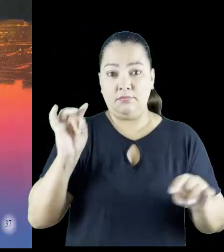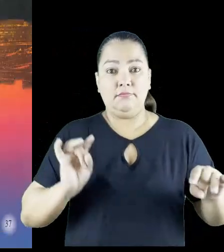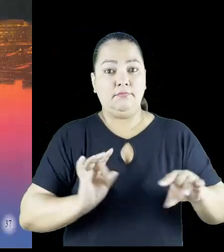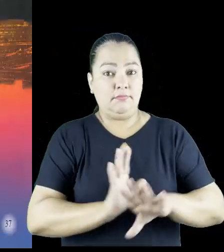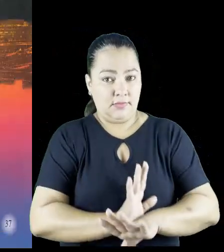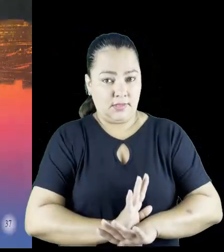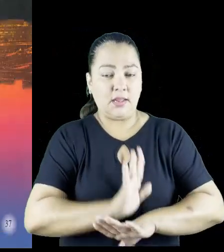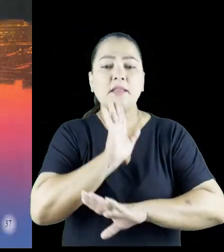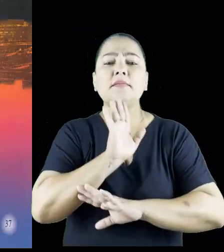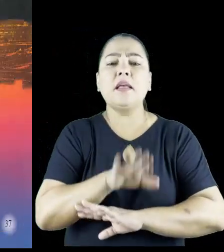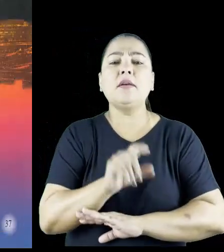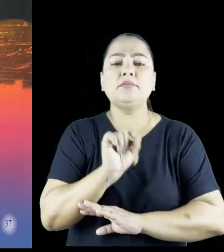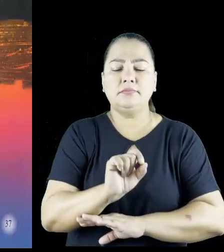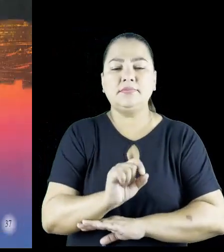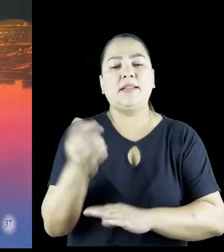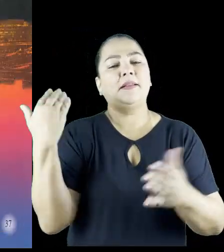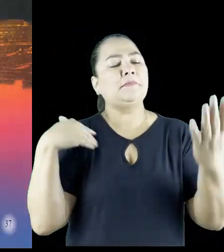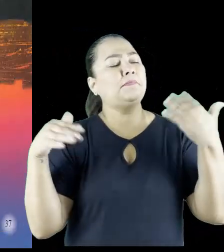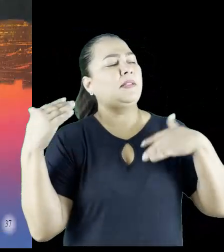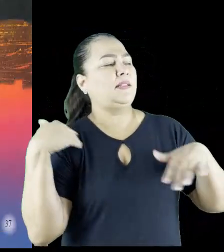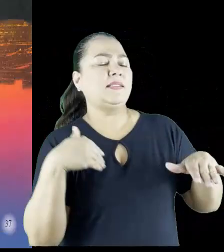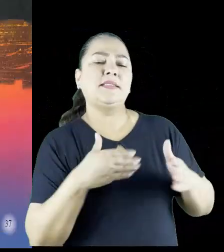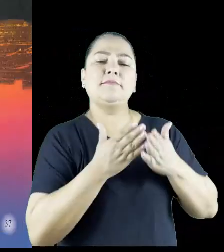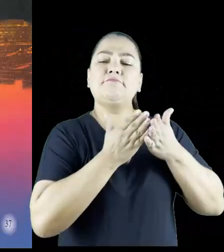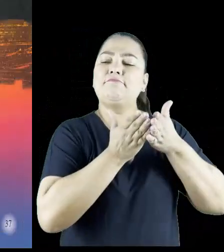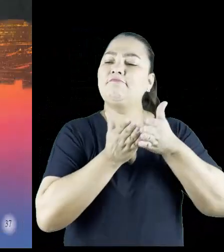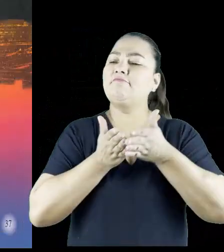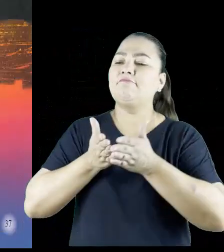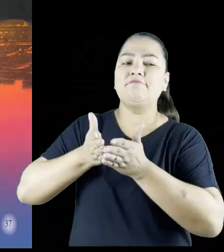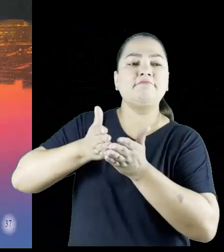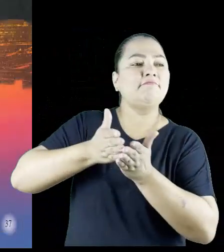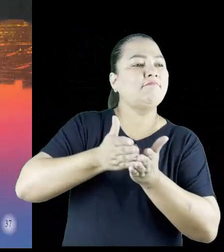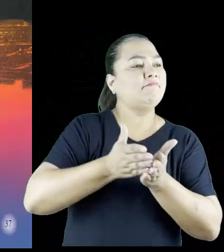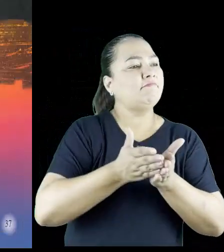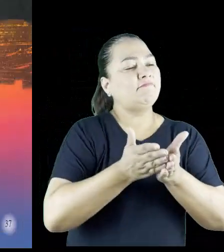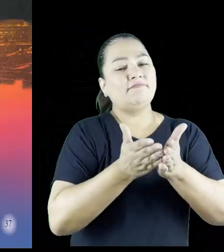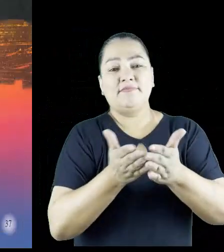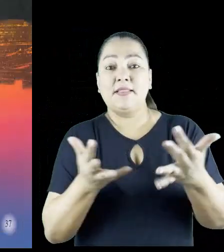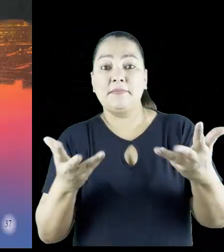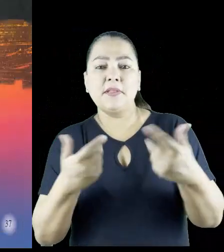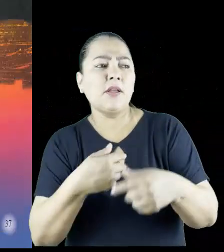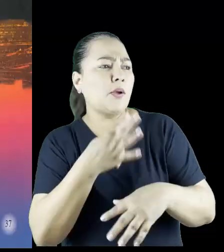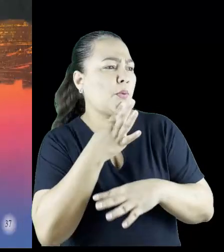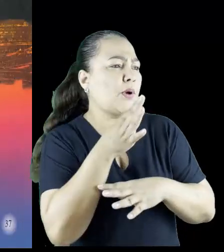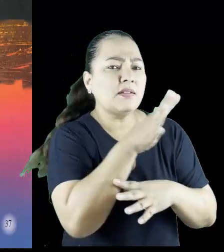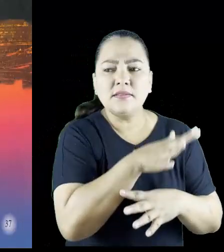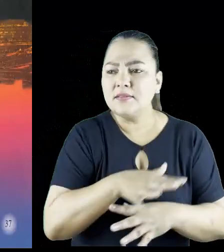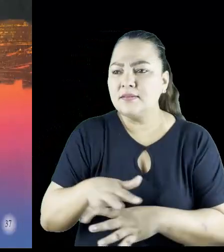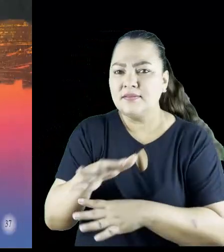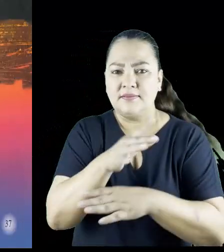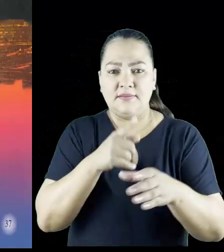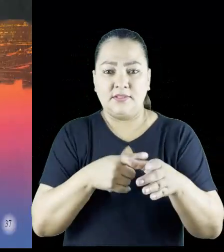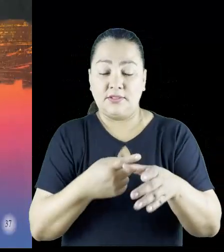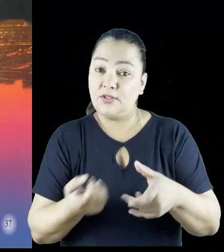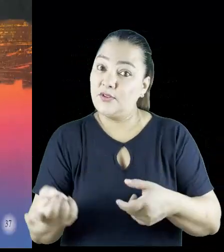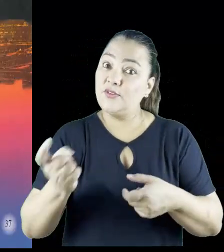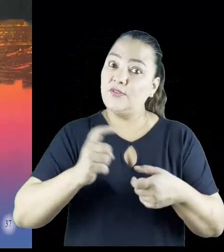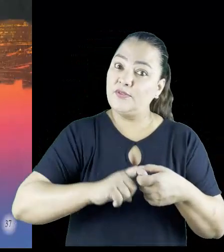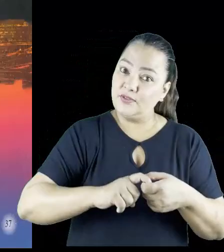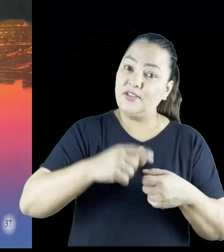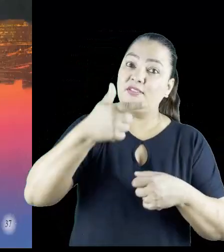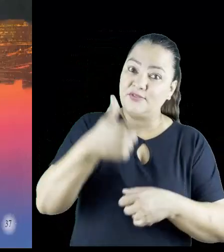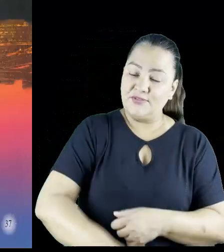Depois do almoço, finalizamos a tarde fazendo um passeio incrível de barco, conhecendo mais um pouquinho da cidade.